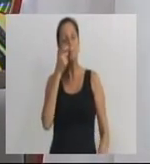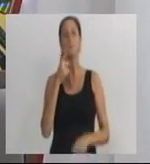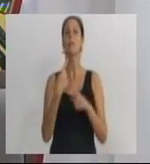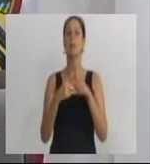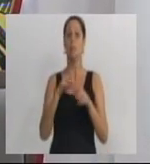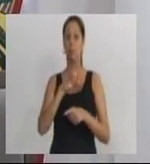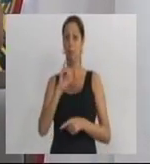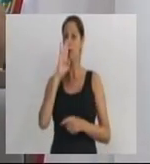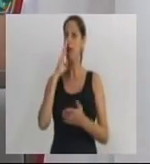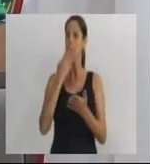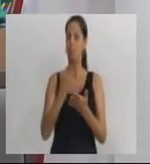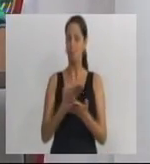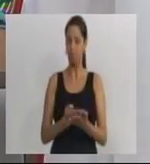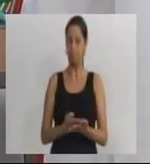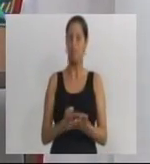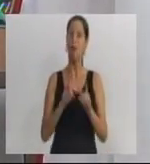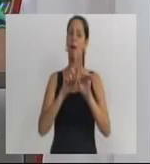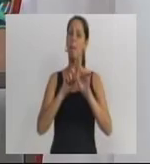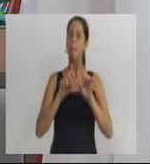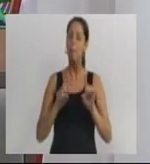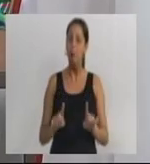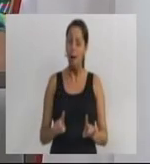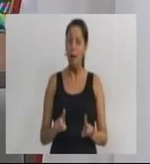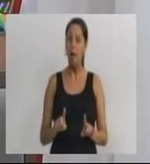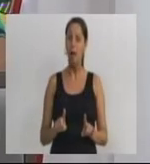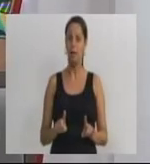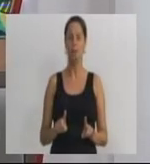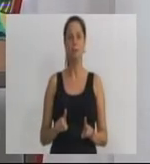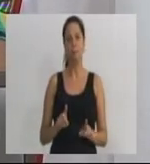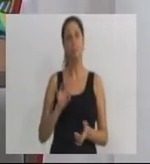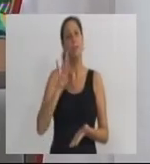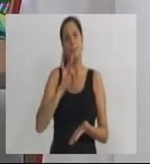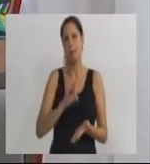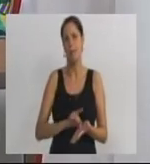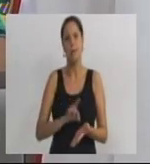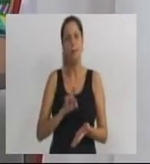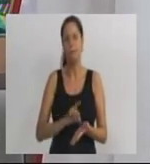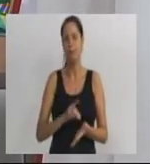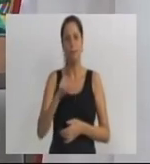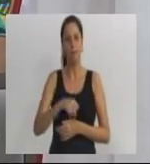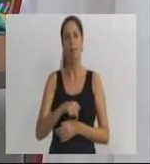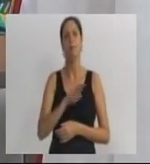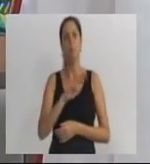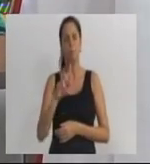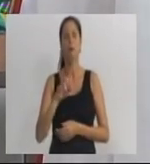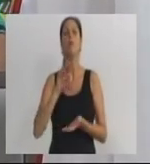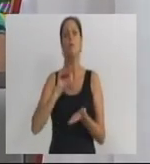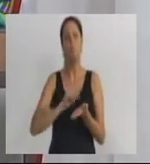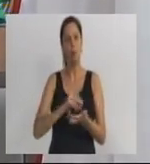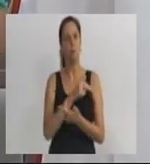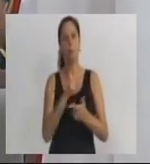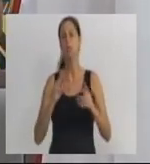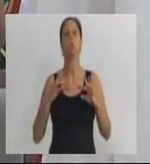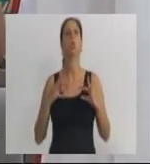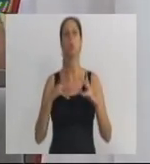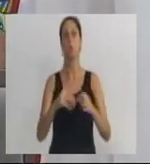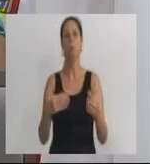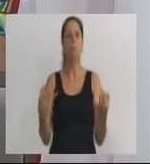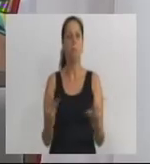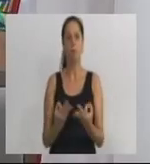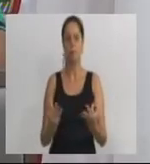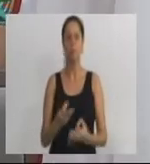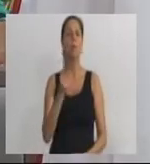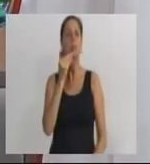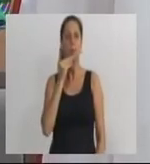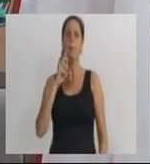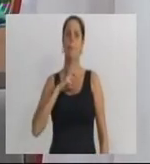Mas nem tudo são flores, como diz o vereador César Sim. Tem as flores